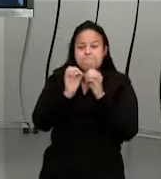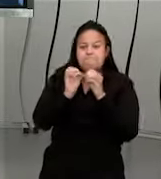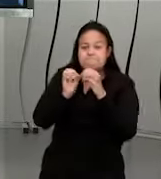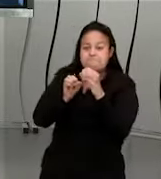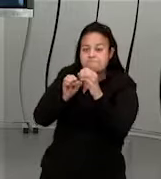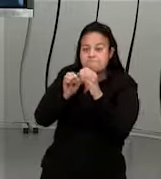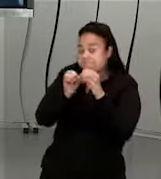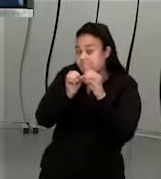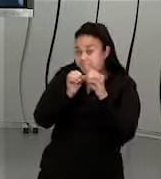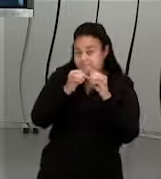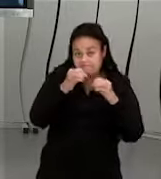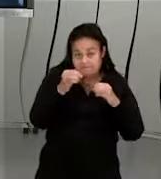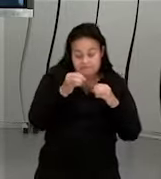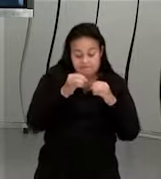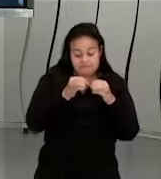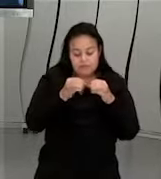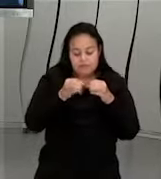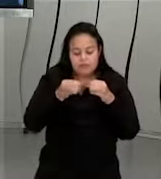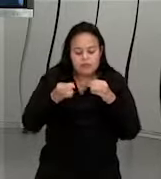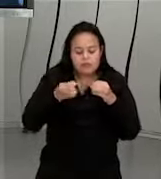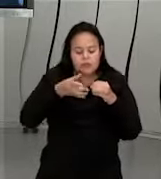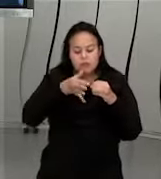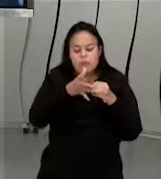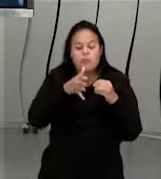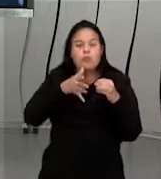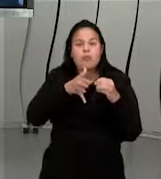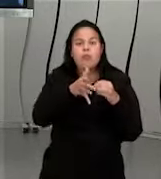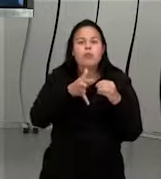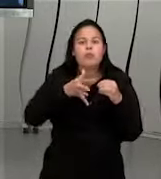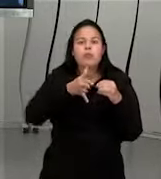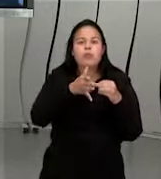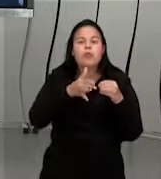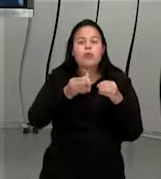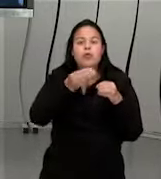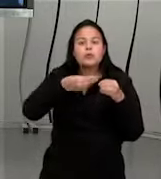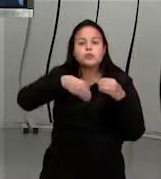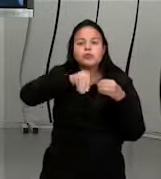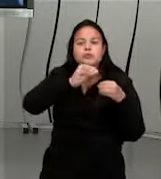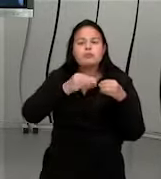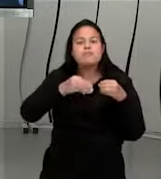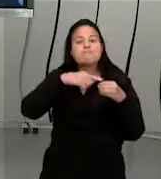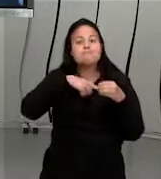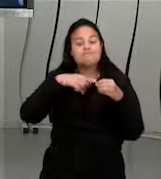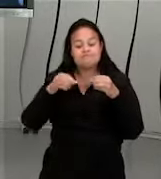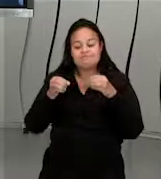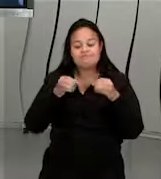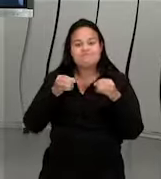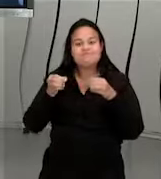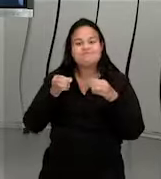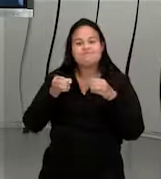ter entre elas uma grande quantidade de substâncias.